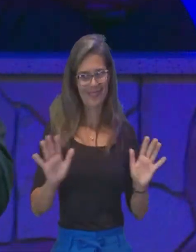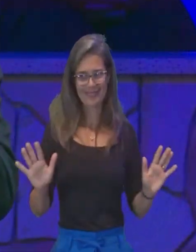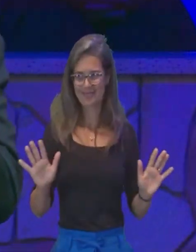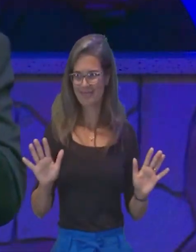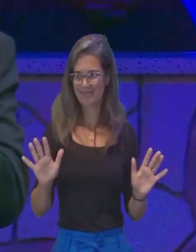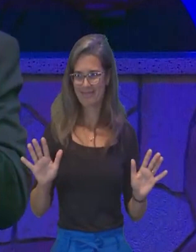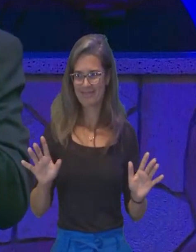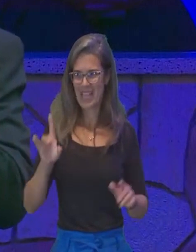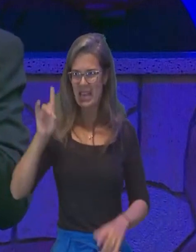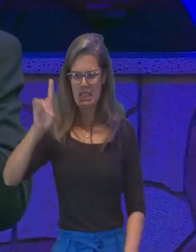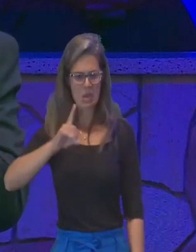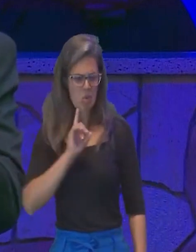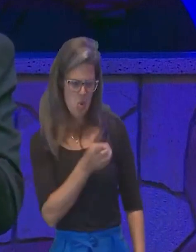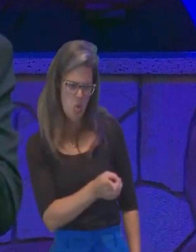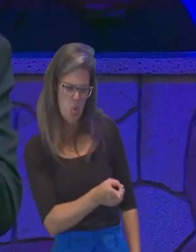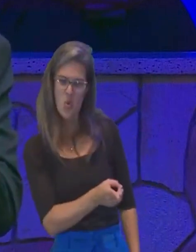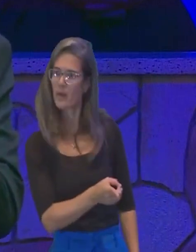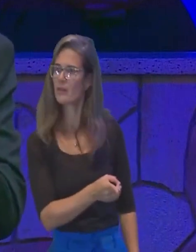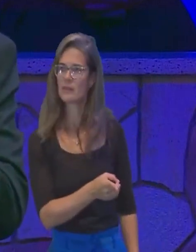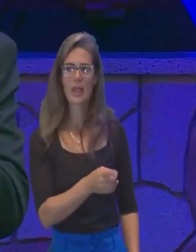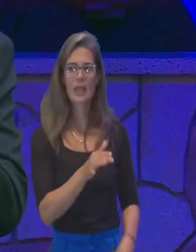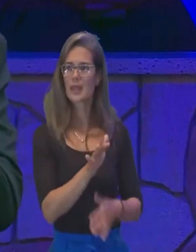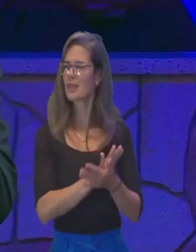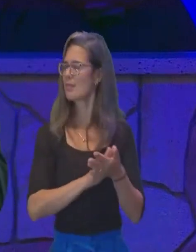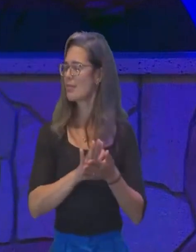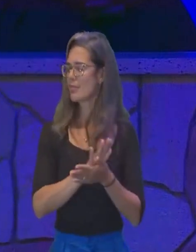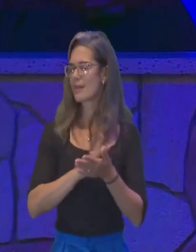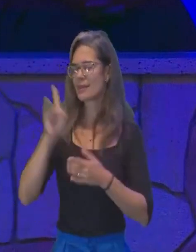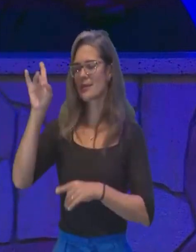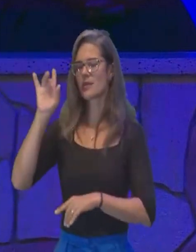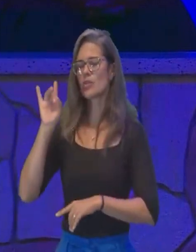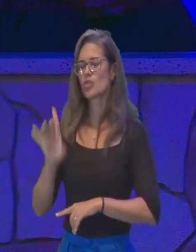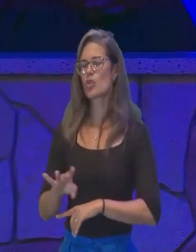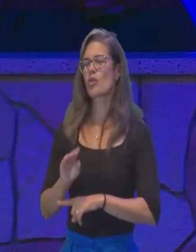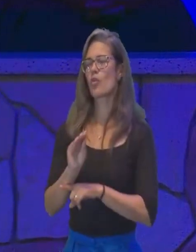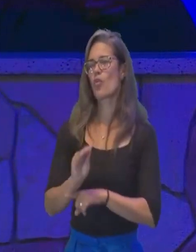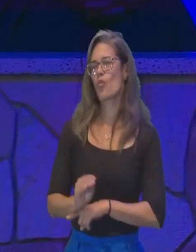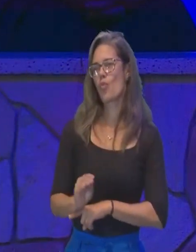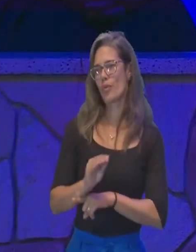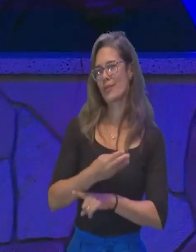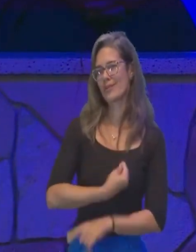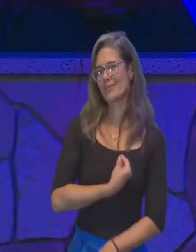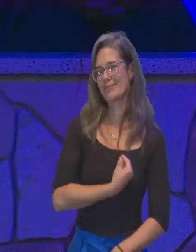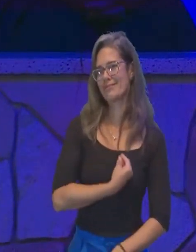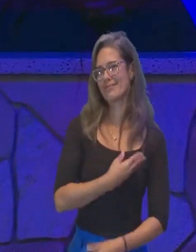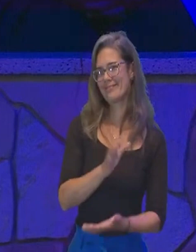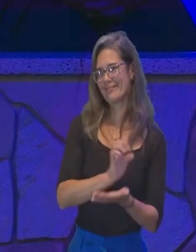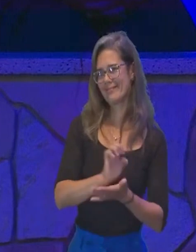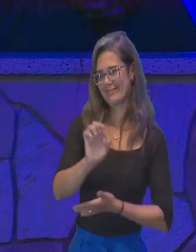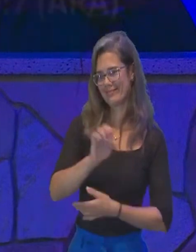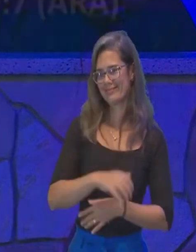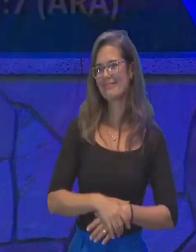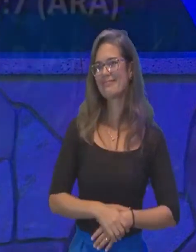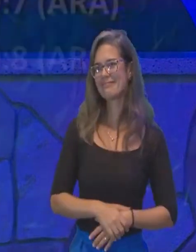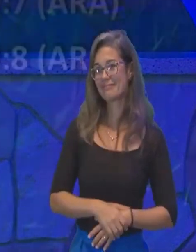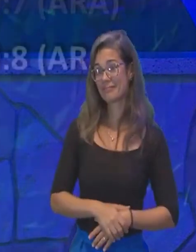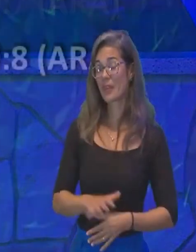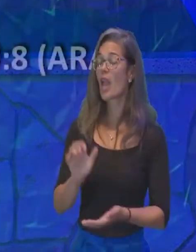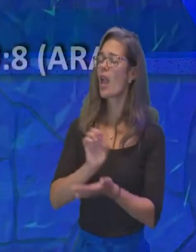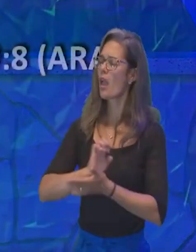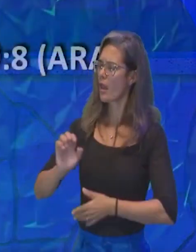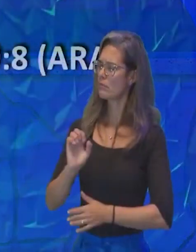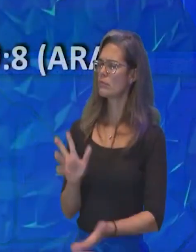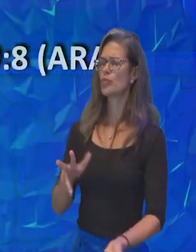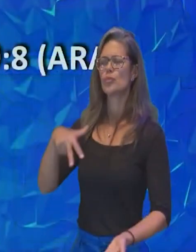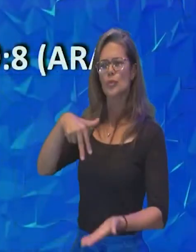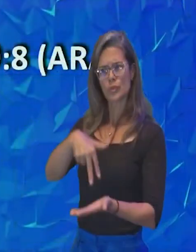seu profeta, mas só o cuidado do Senhor. E diz o verso 8, que levantou-se, pois,